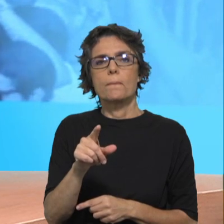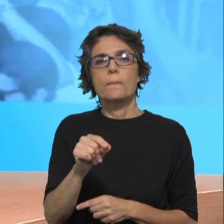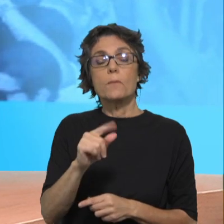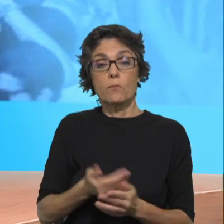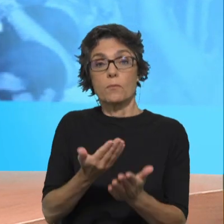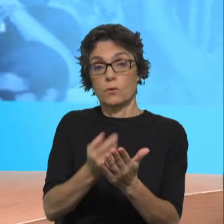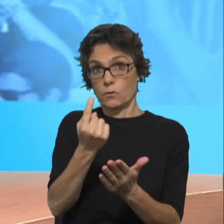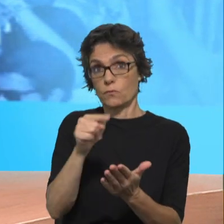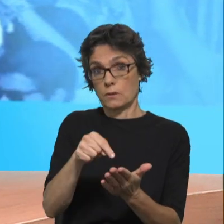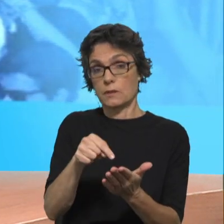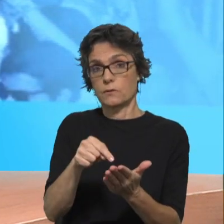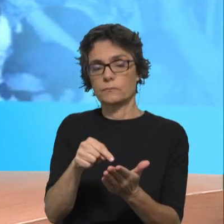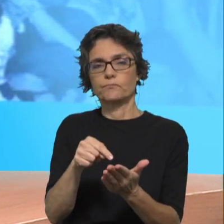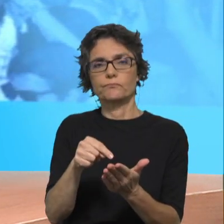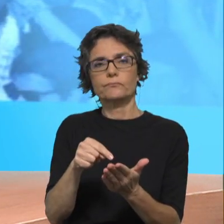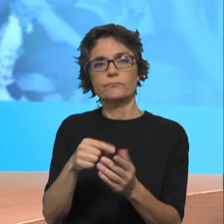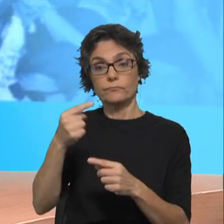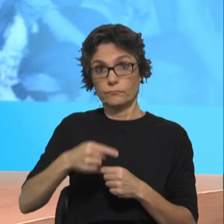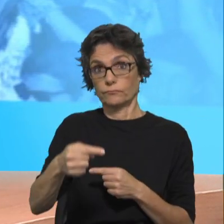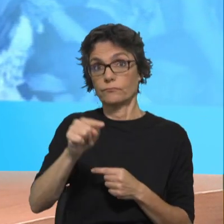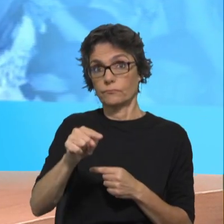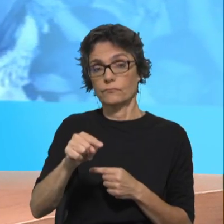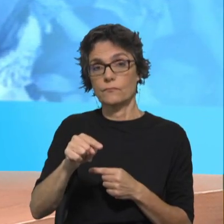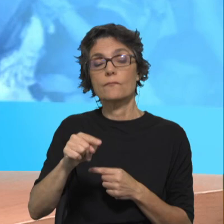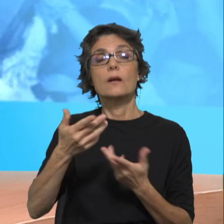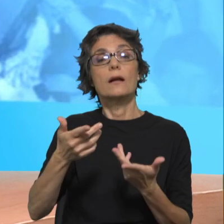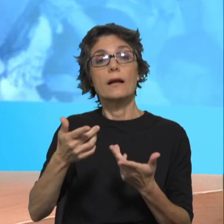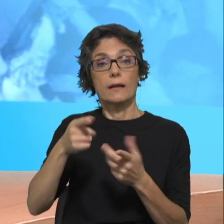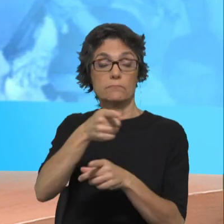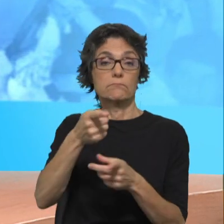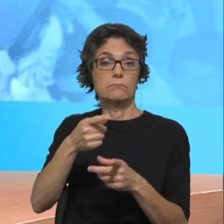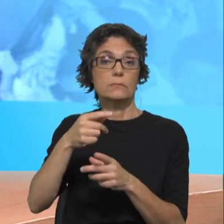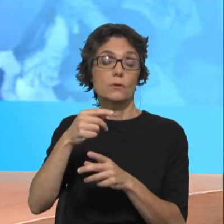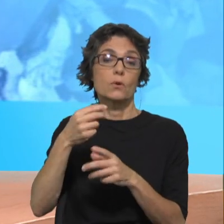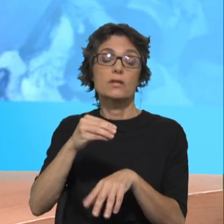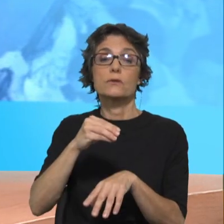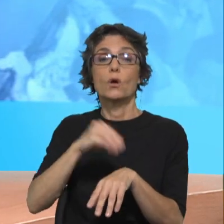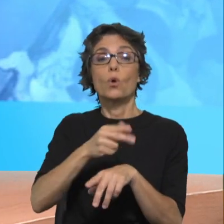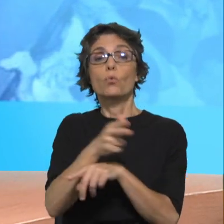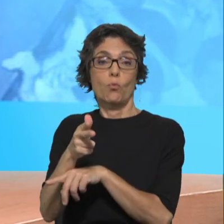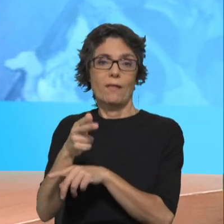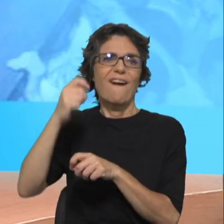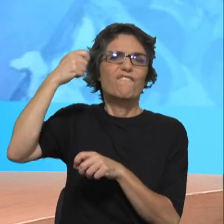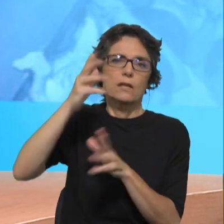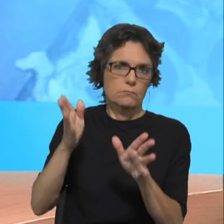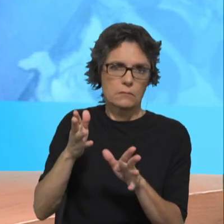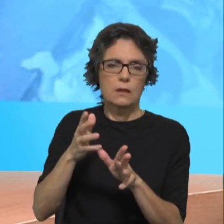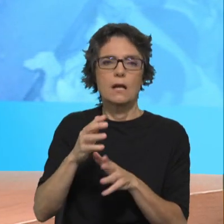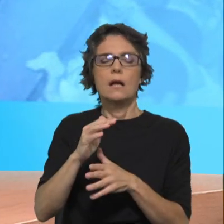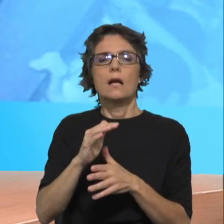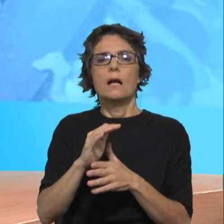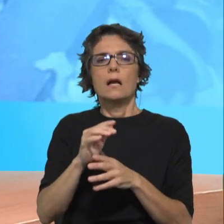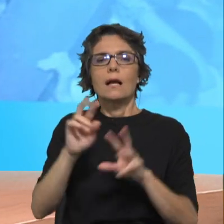cima da mesa para esta semana é o visionamento deste documentário, filme, A